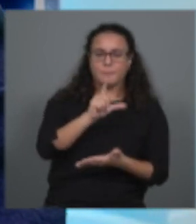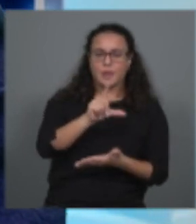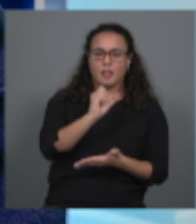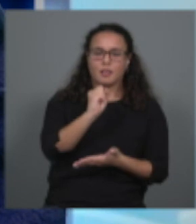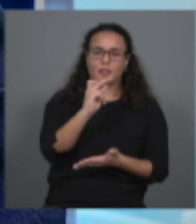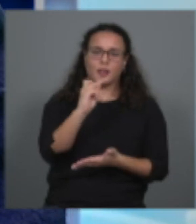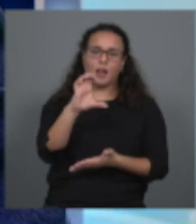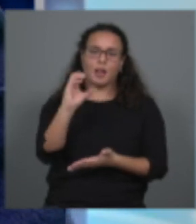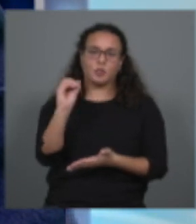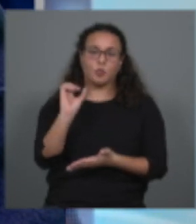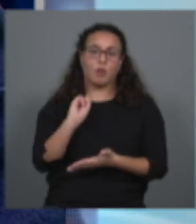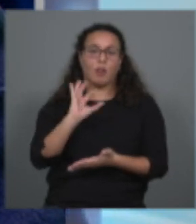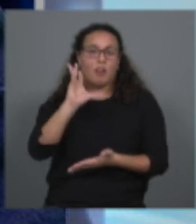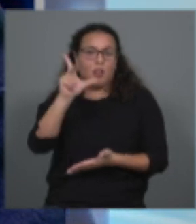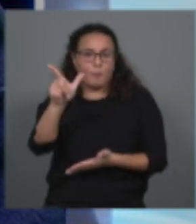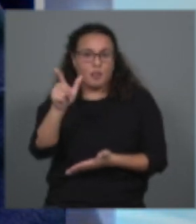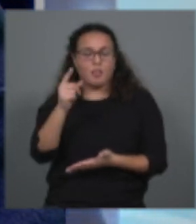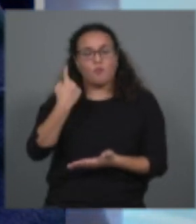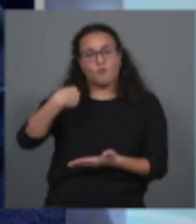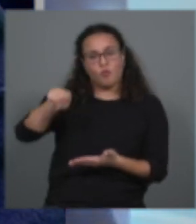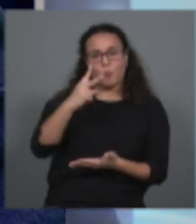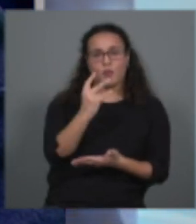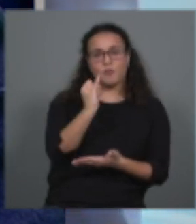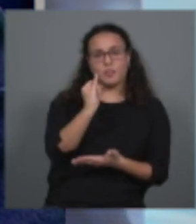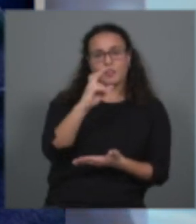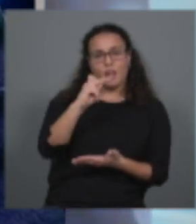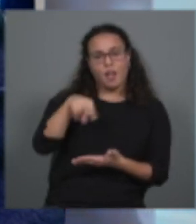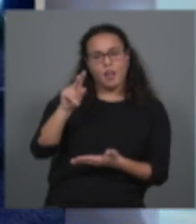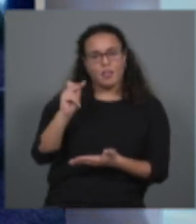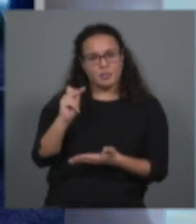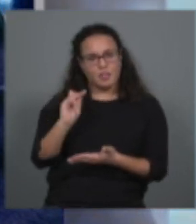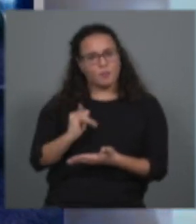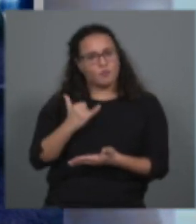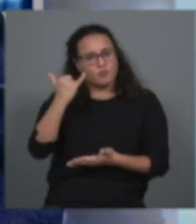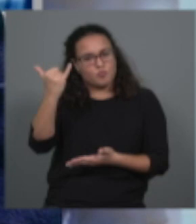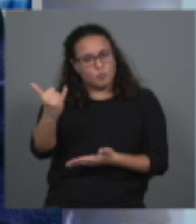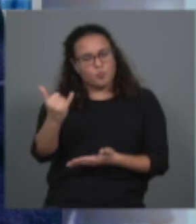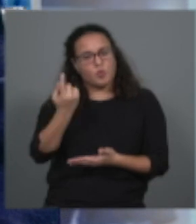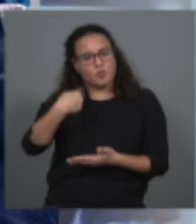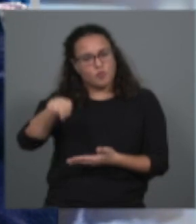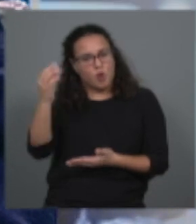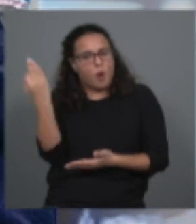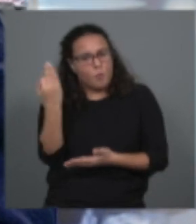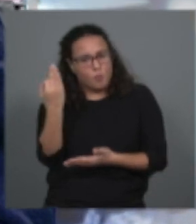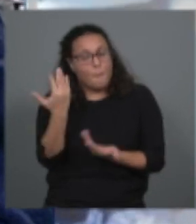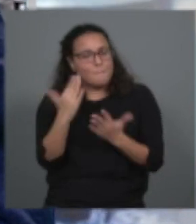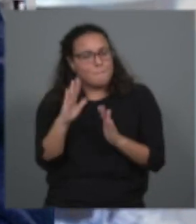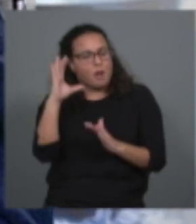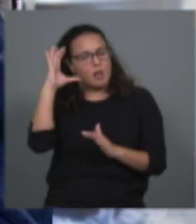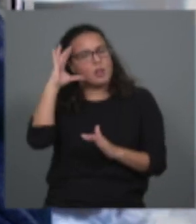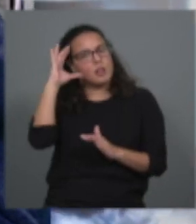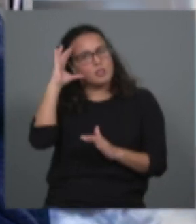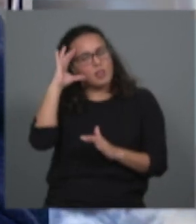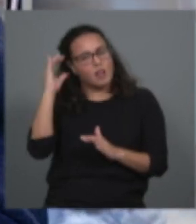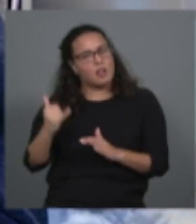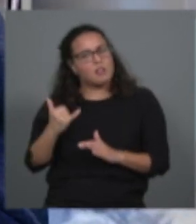amanhã sigo para Viana, no dia seguinte espero ir ao Porto e de tarde seguir